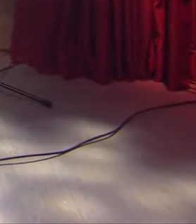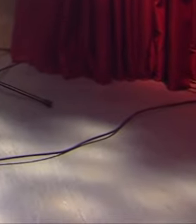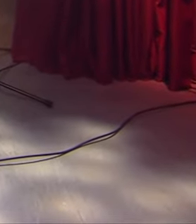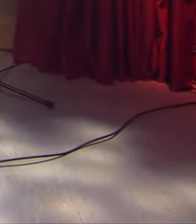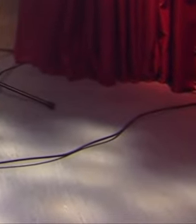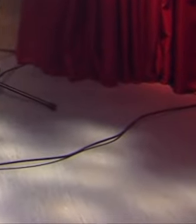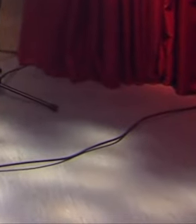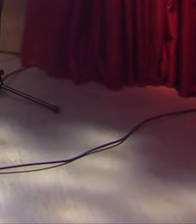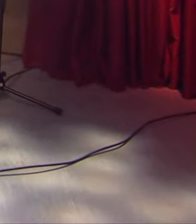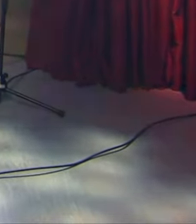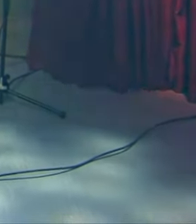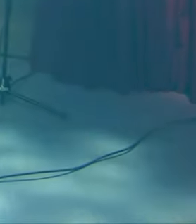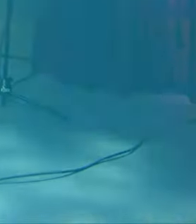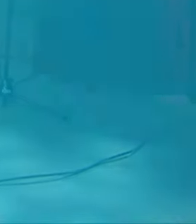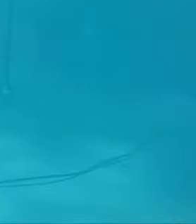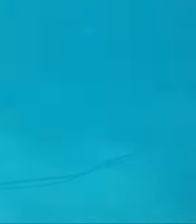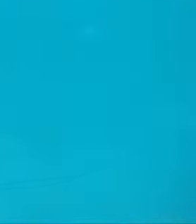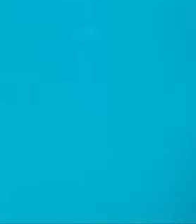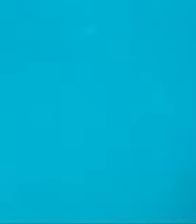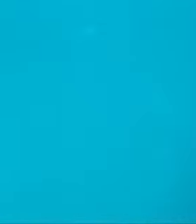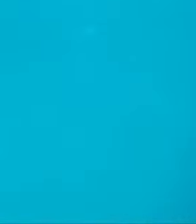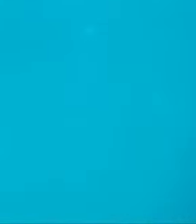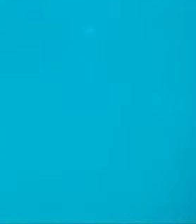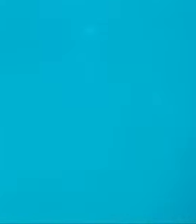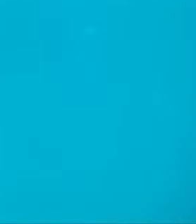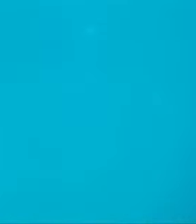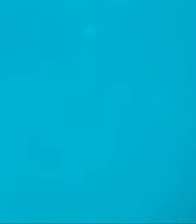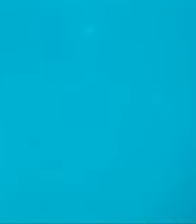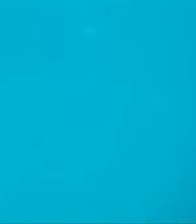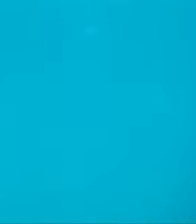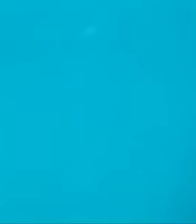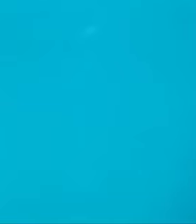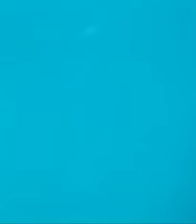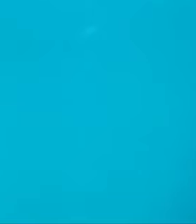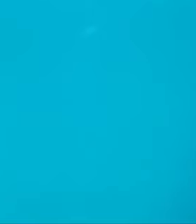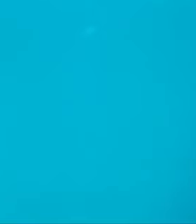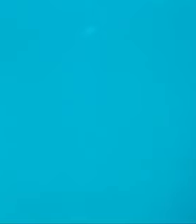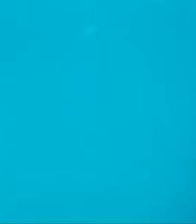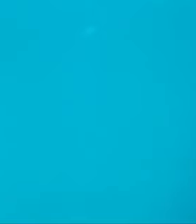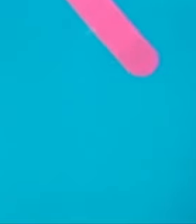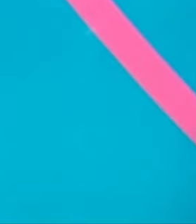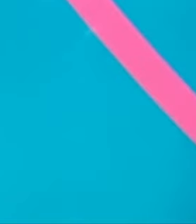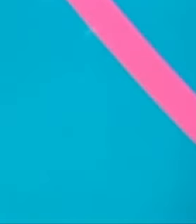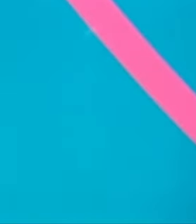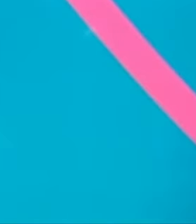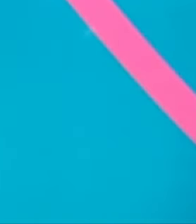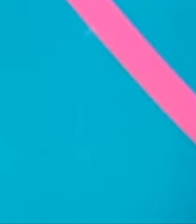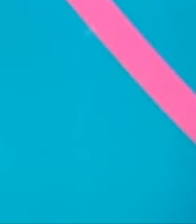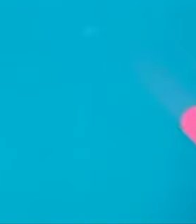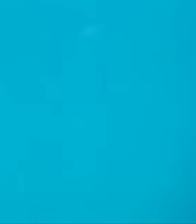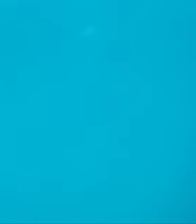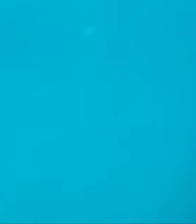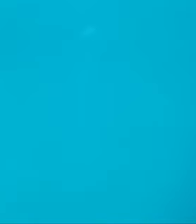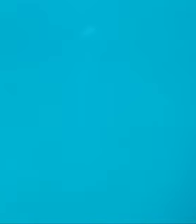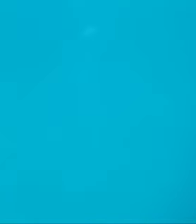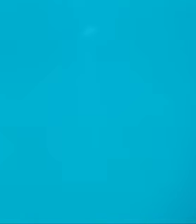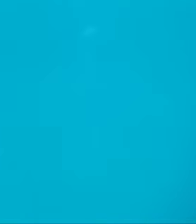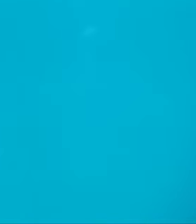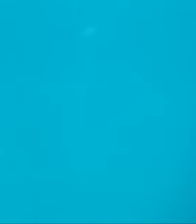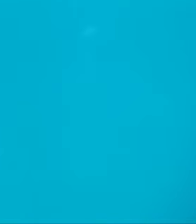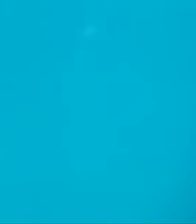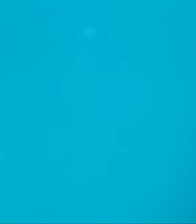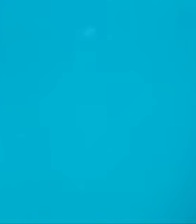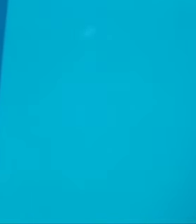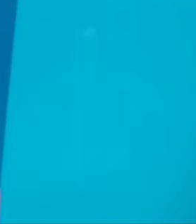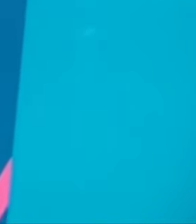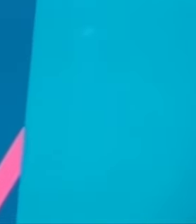dizer e nunca foi traído. Quem sabe não diz onde mora o perigo. E tudo que faço é uma primeira vez, contando dos